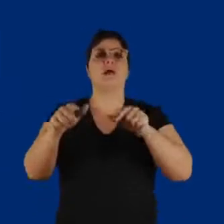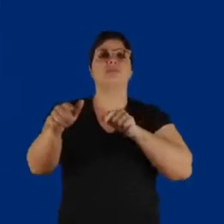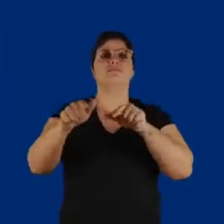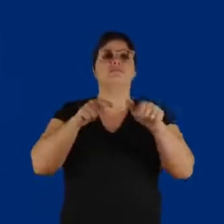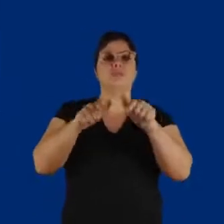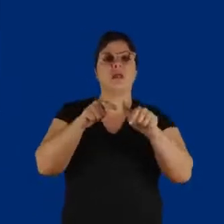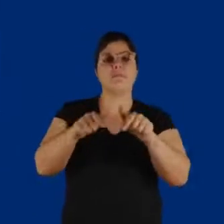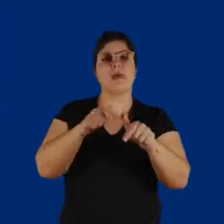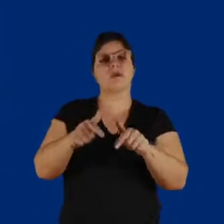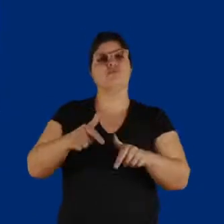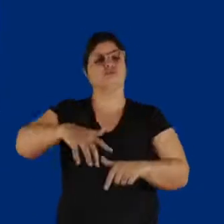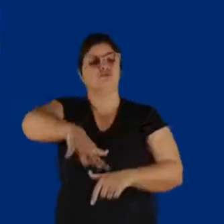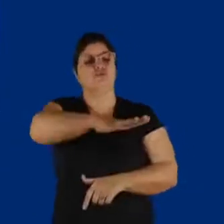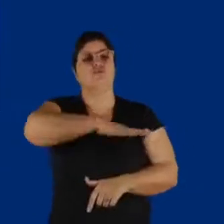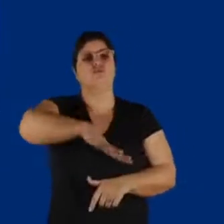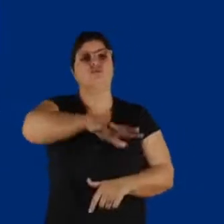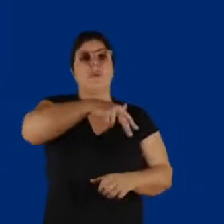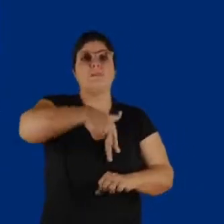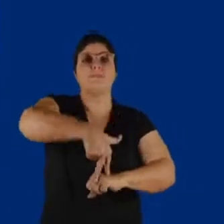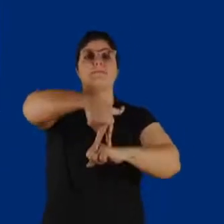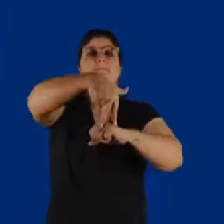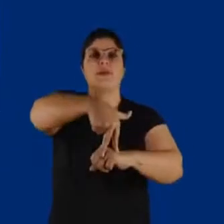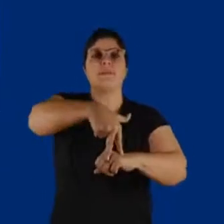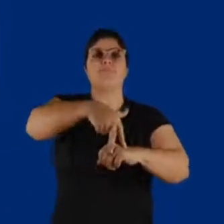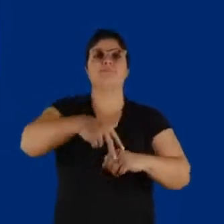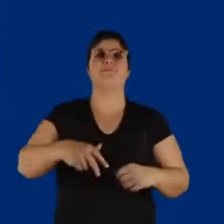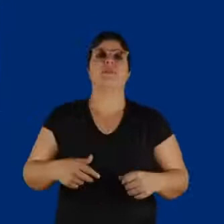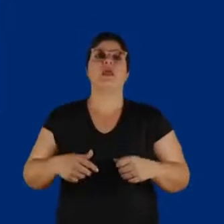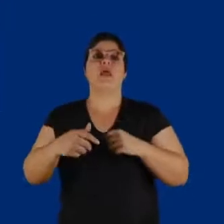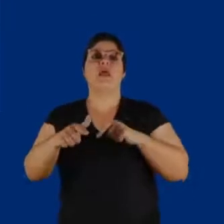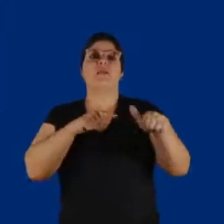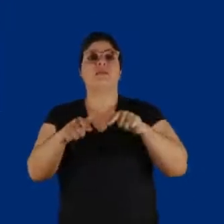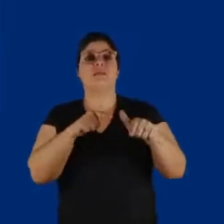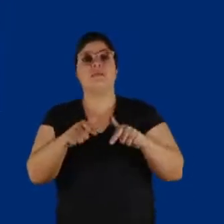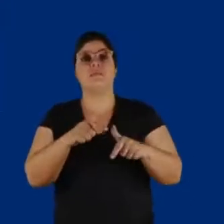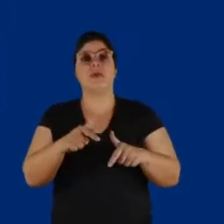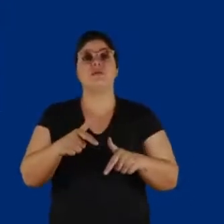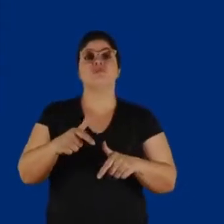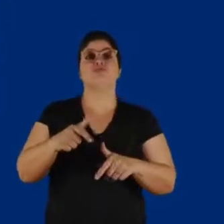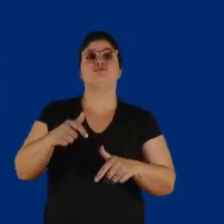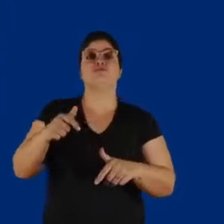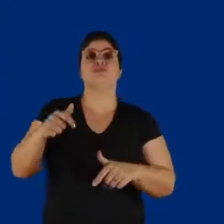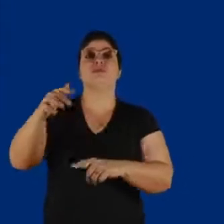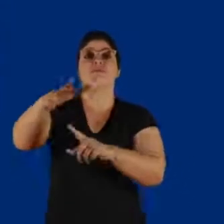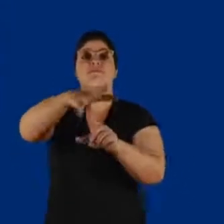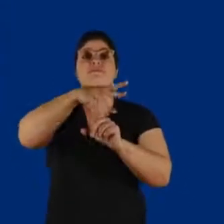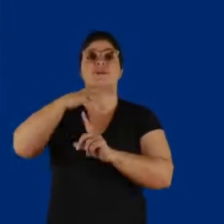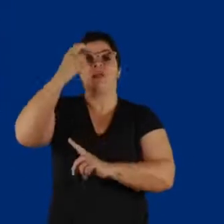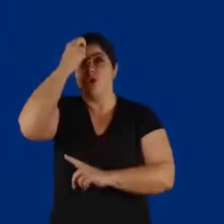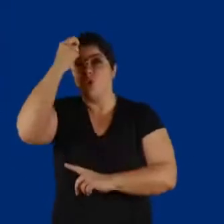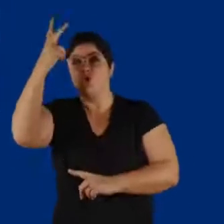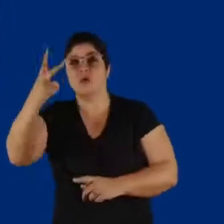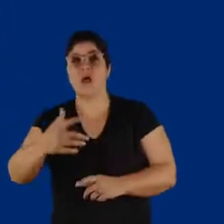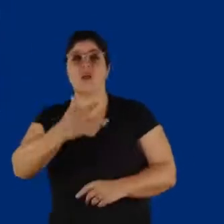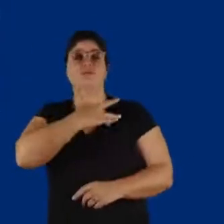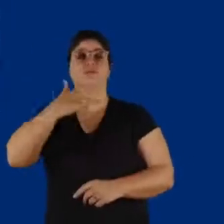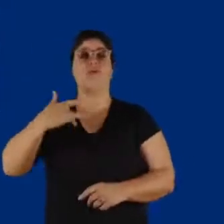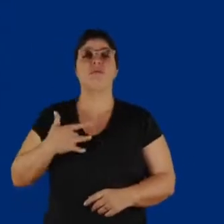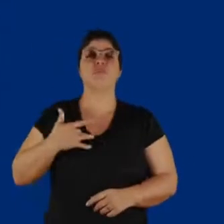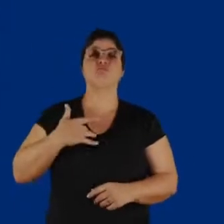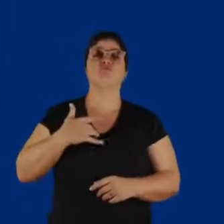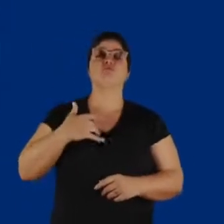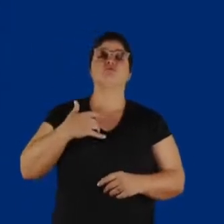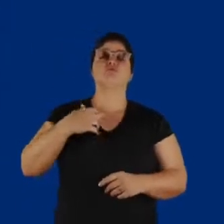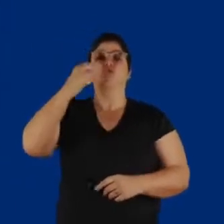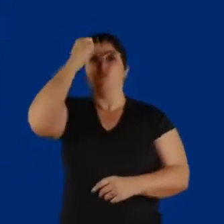de festivais culturais. Por que não pode ter festival cultural nas comunidades todo fim de semana? Alguém me responda, por favor. Por que não pode ter